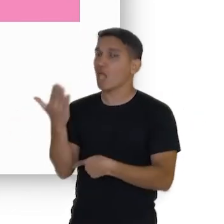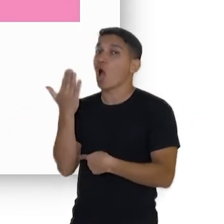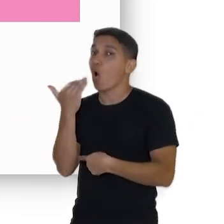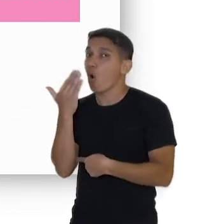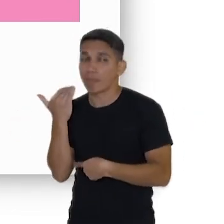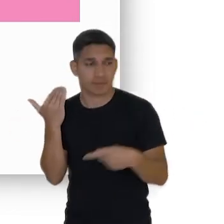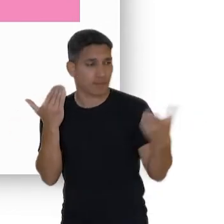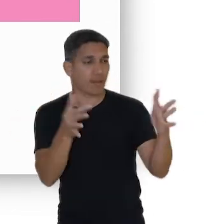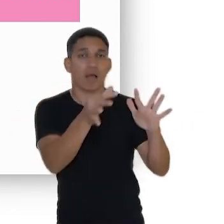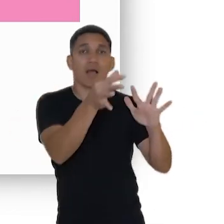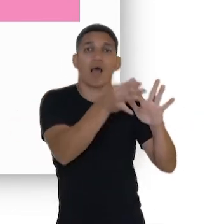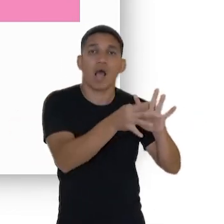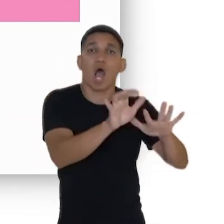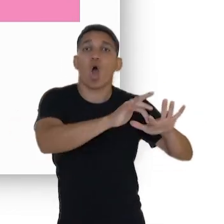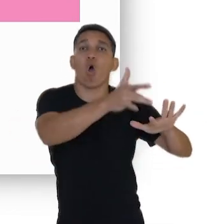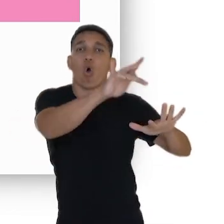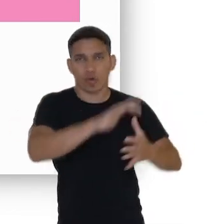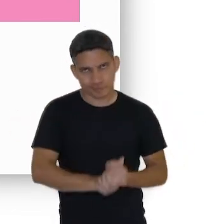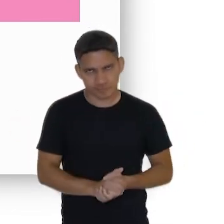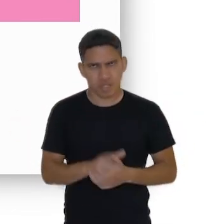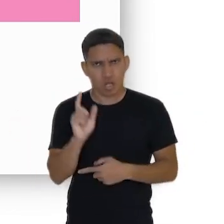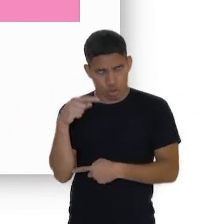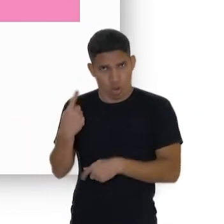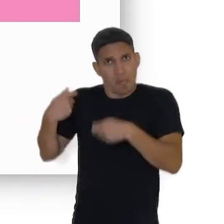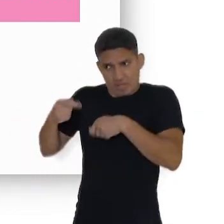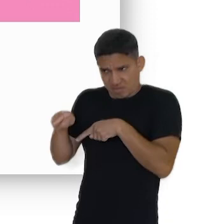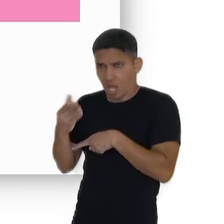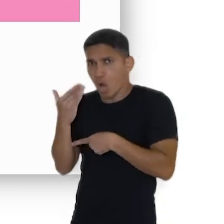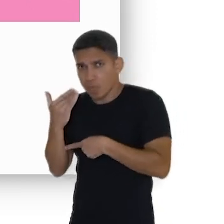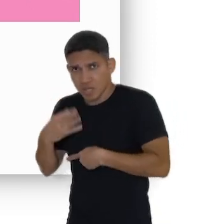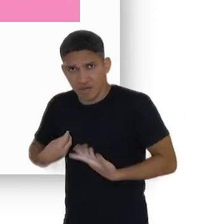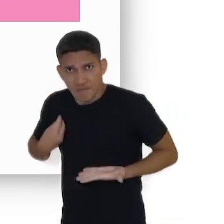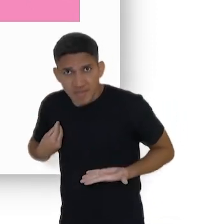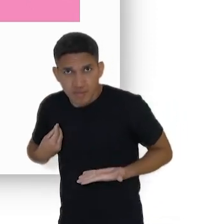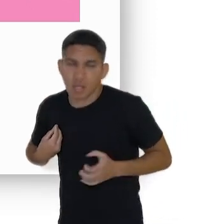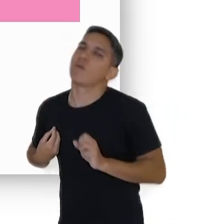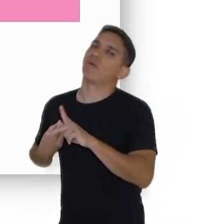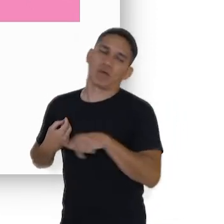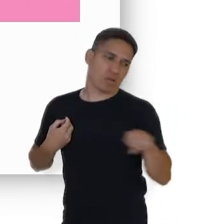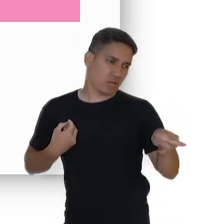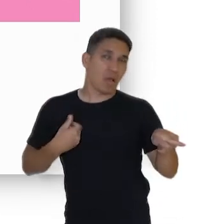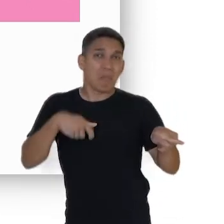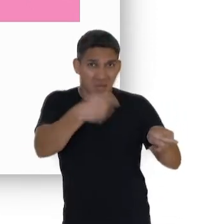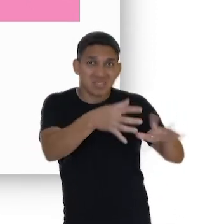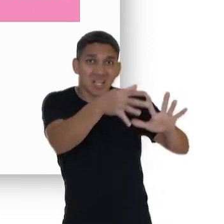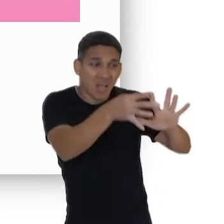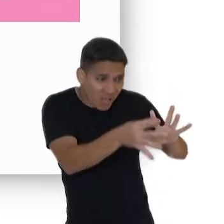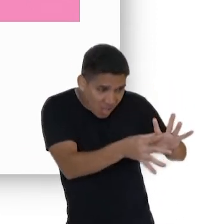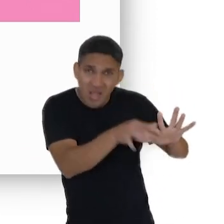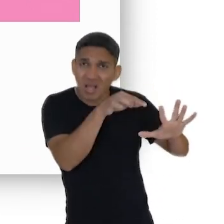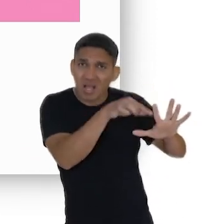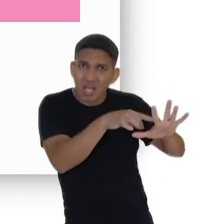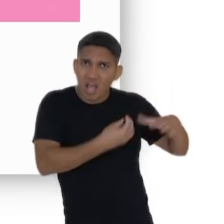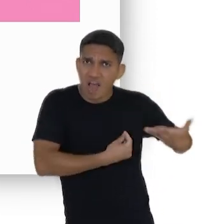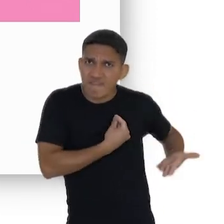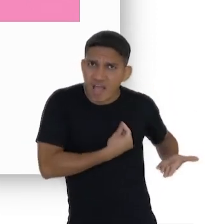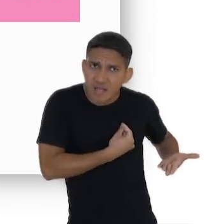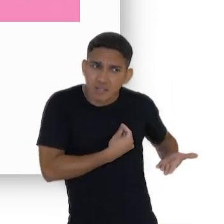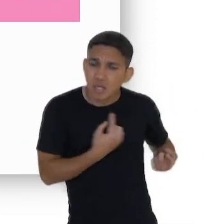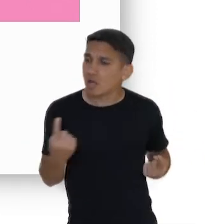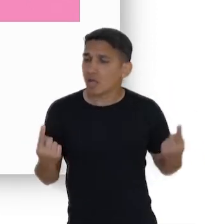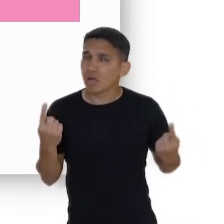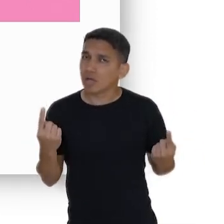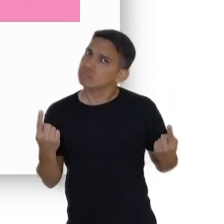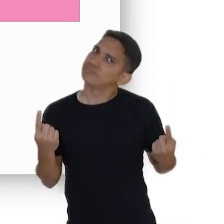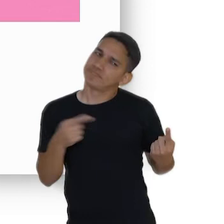comida e um anel de ouro. Necessitamos de comida para sobreviver, mas não dependemos do anel de ouro para